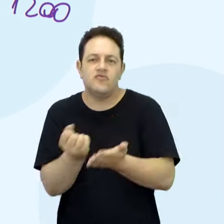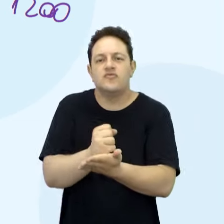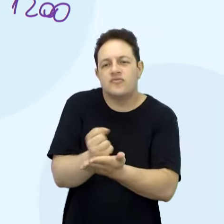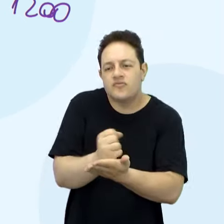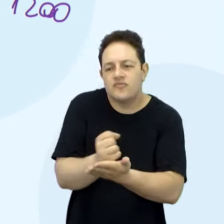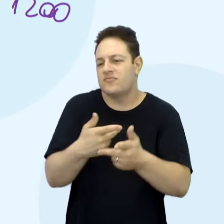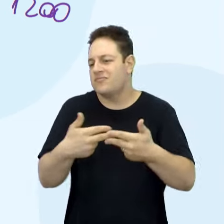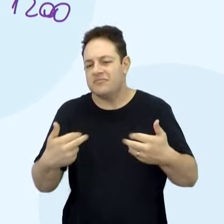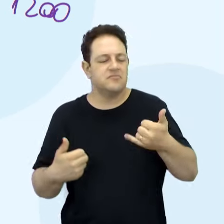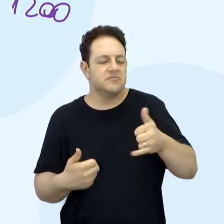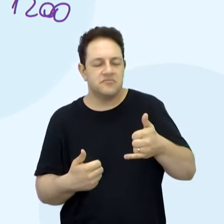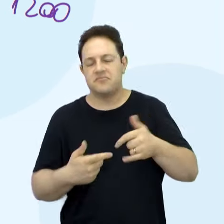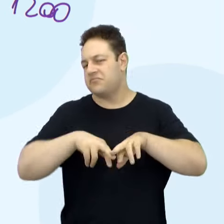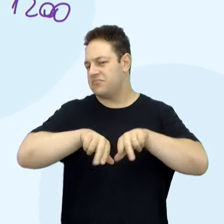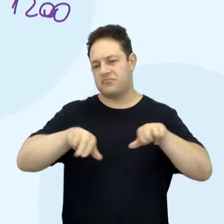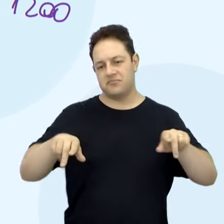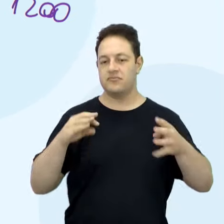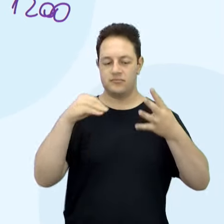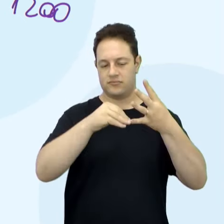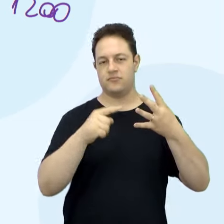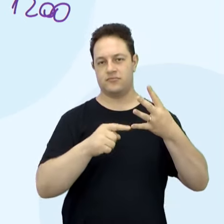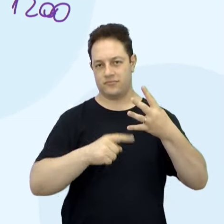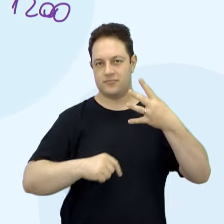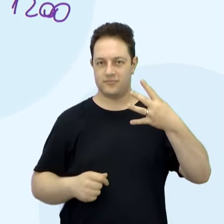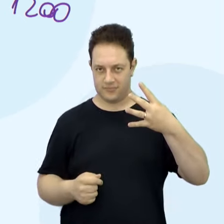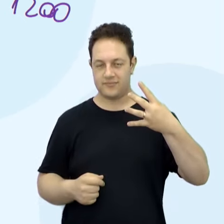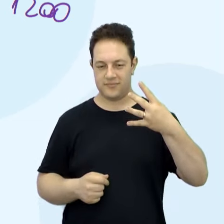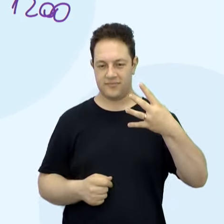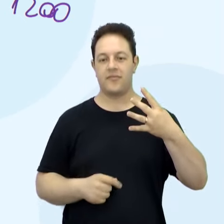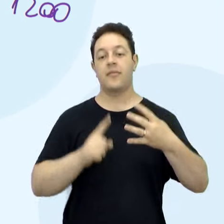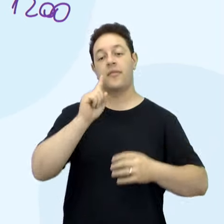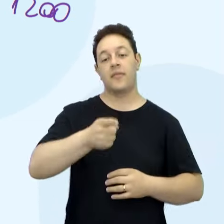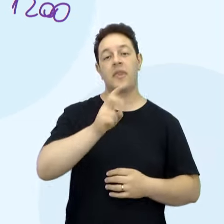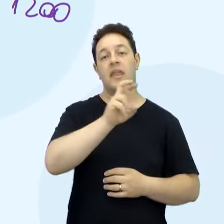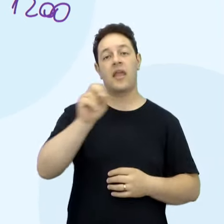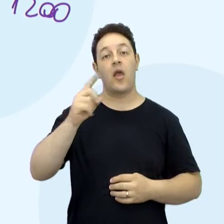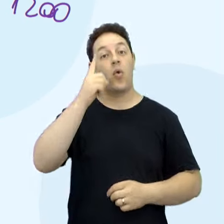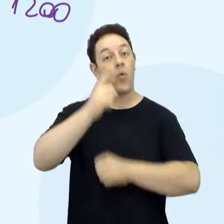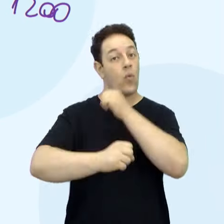celular, qualquer coisa. Entra nesses diversos. R$ 1.500